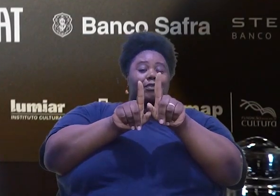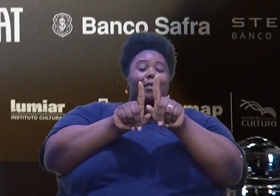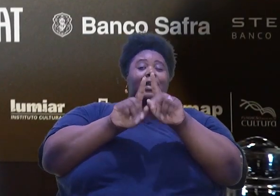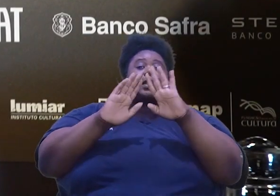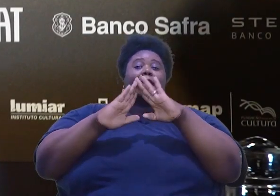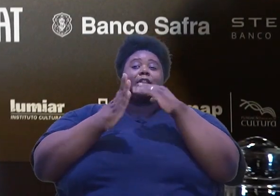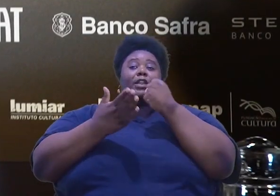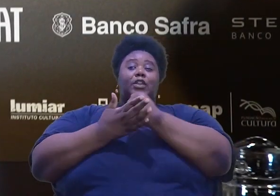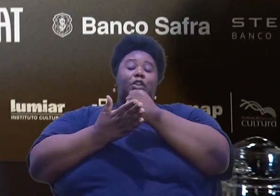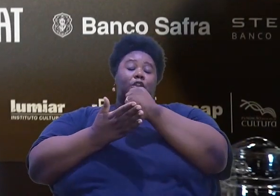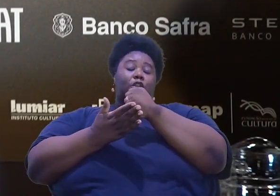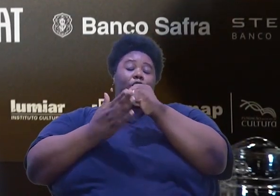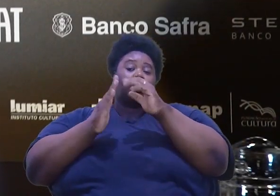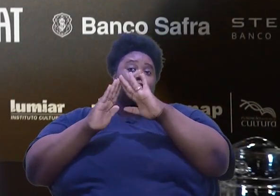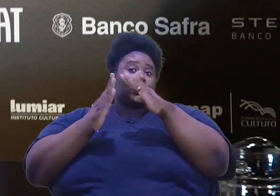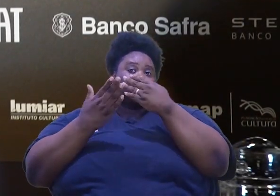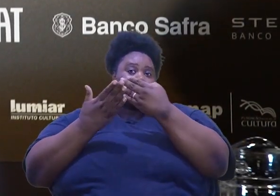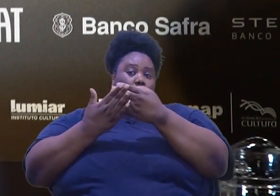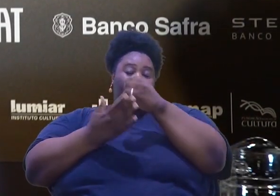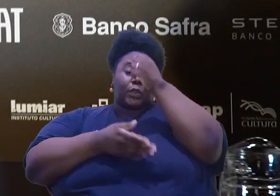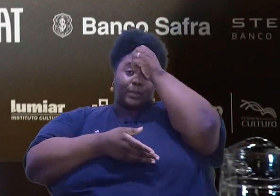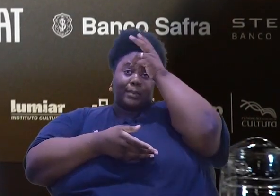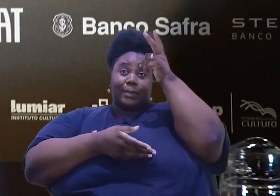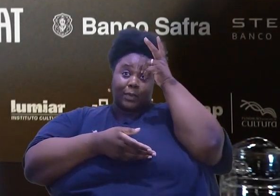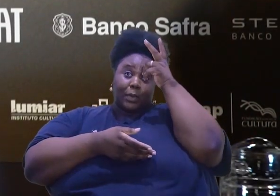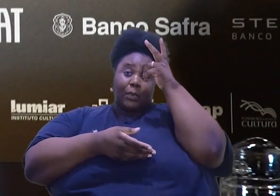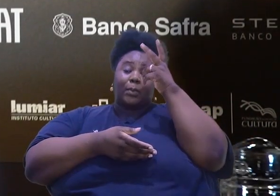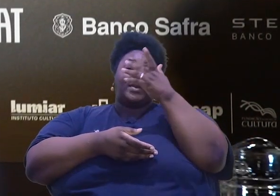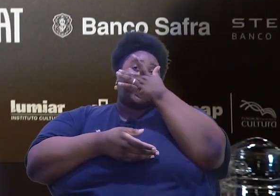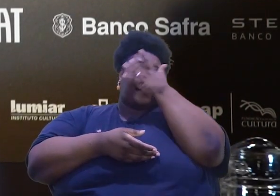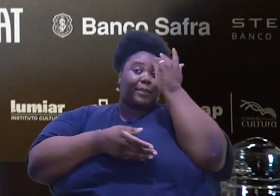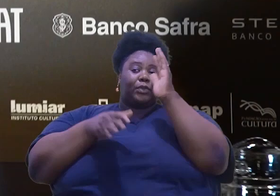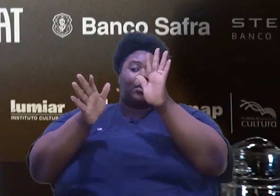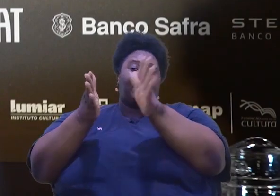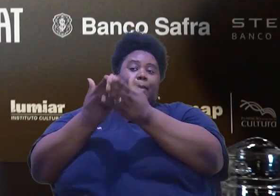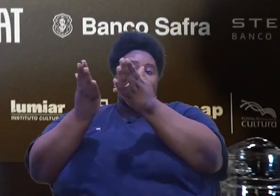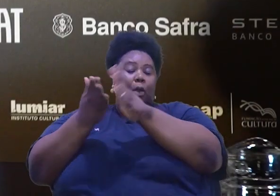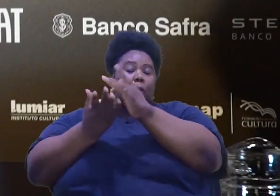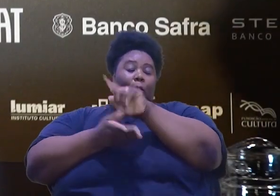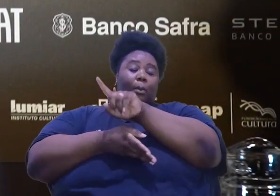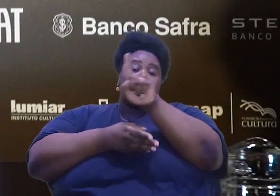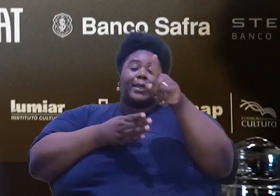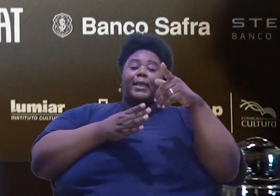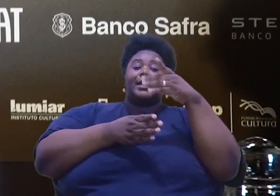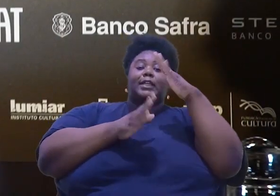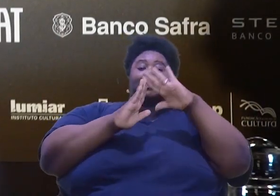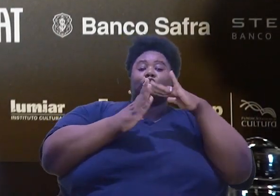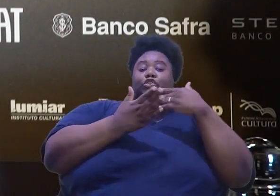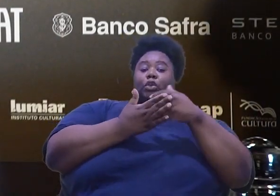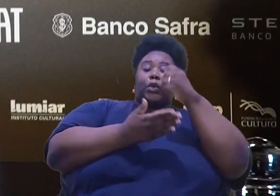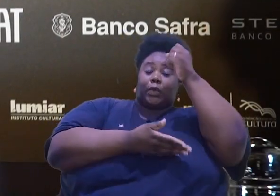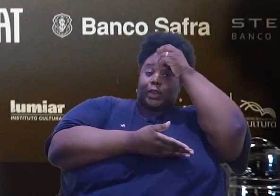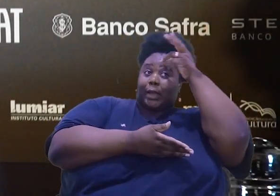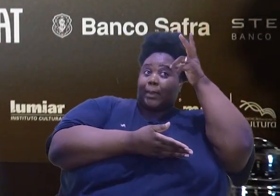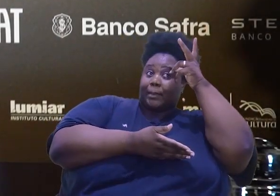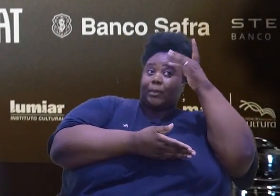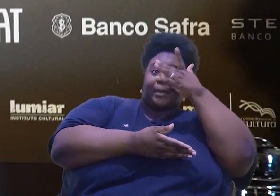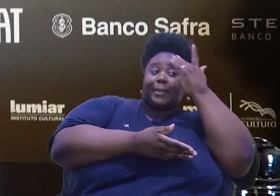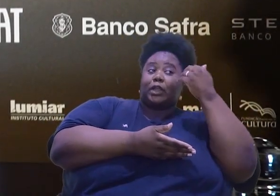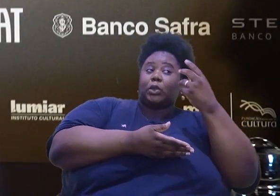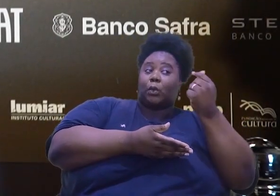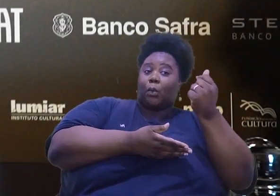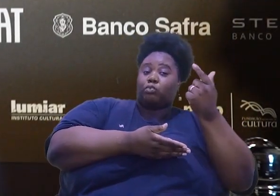que atendia as classes populares, e a escola pública, que atendia a classe média, notadamente a classe